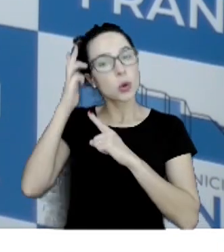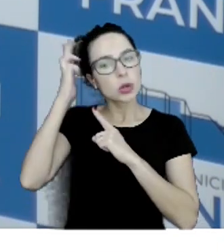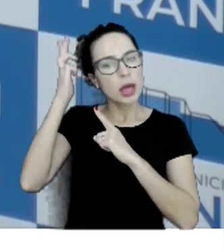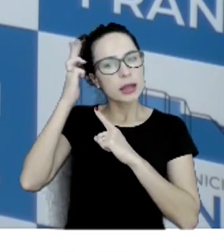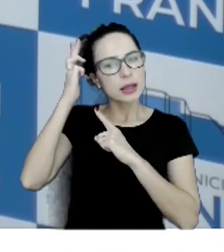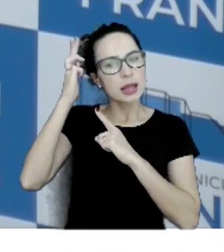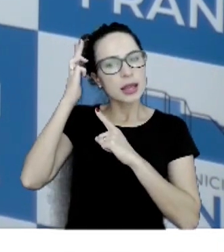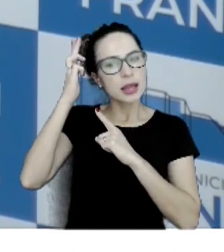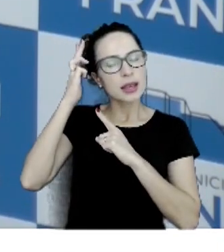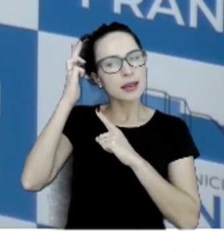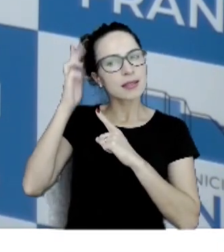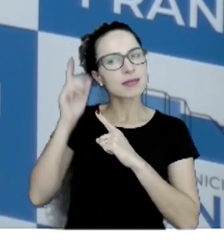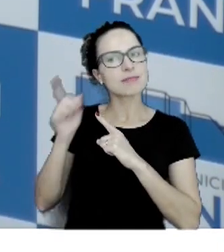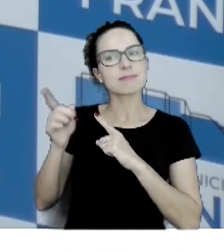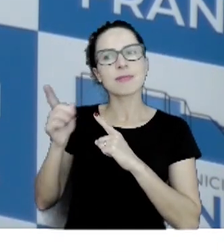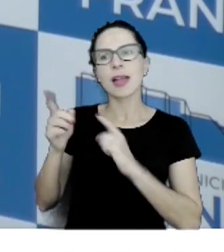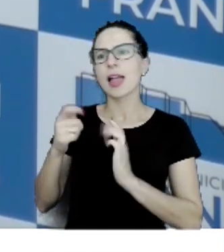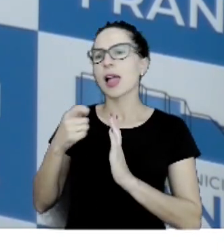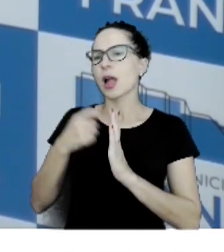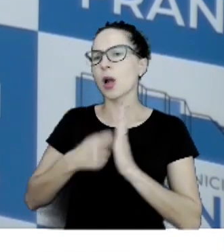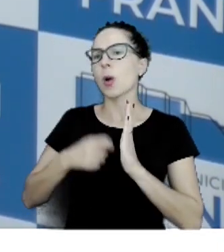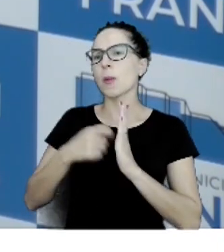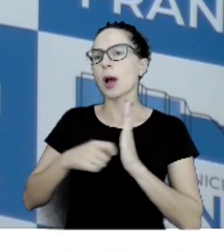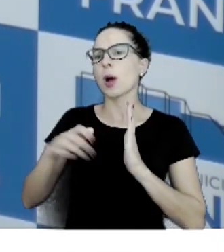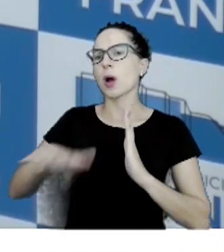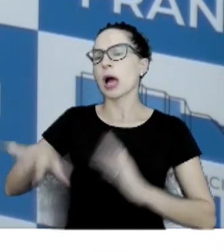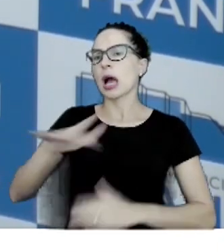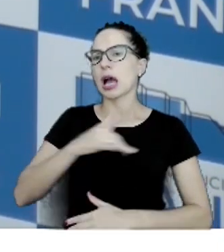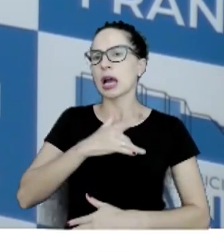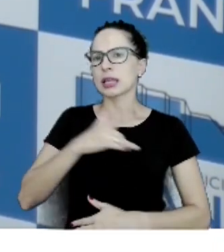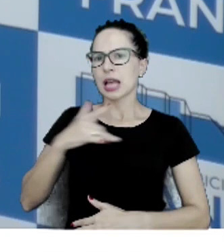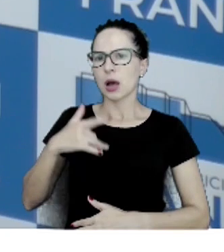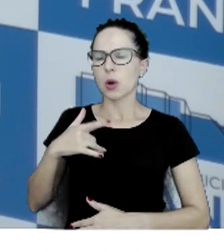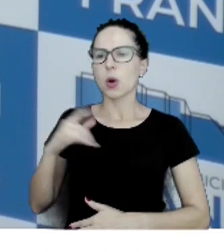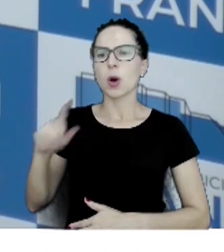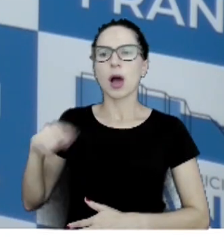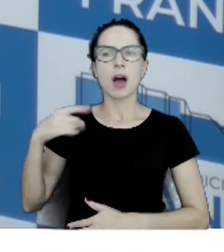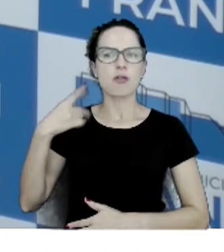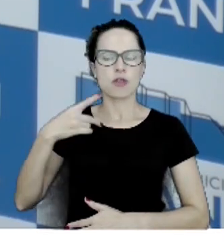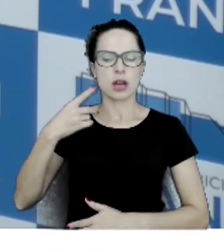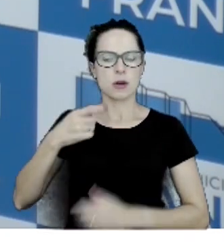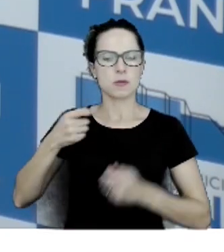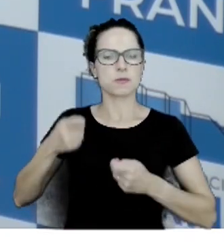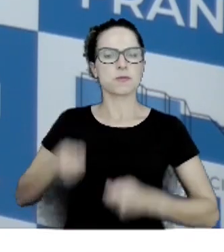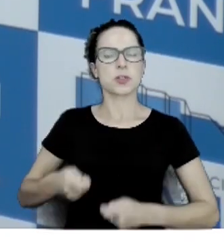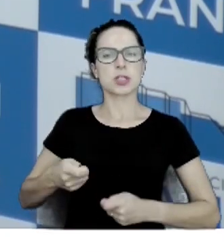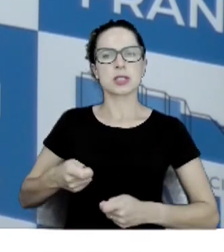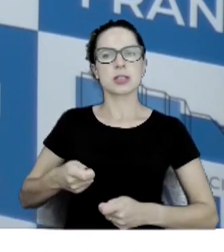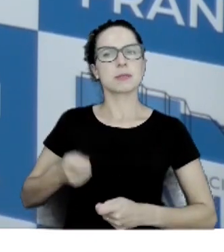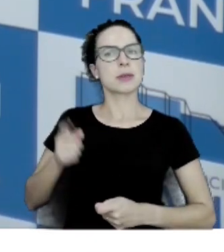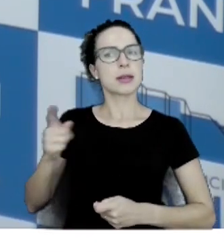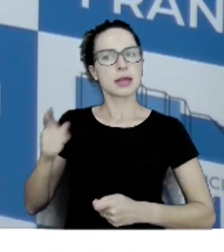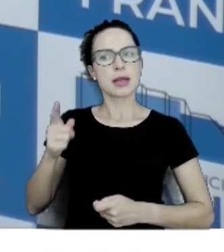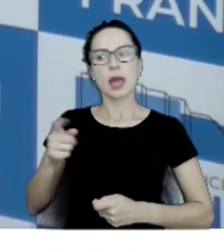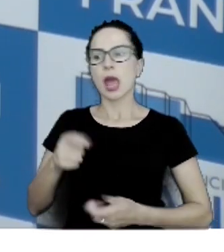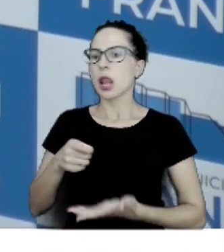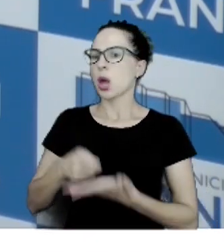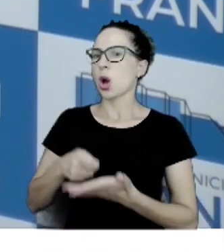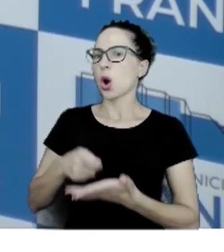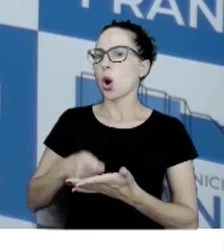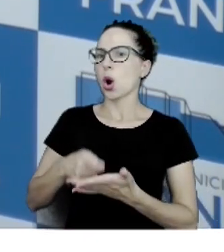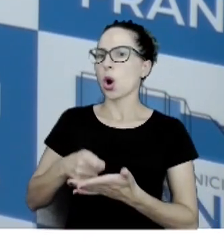um defensor da saúde, é um vereador firme, que sempre tem cobrado tanto